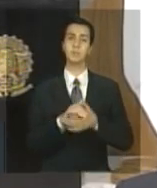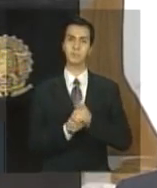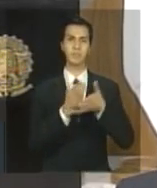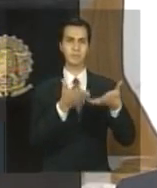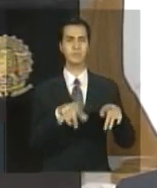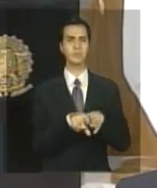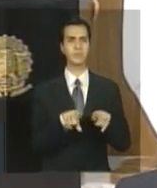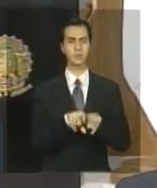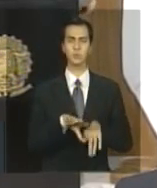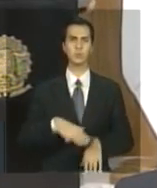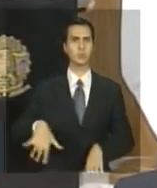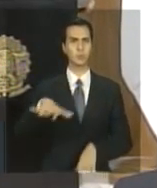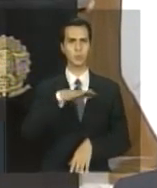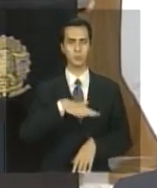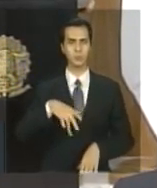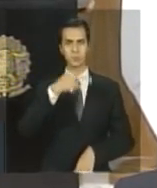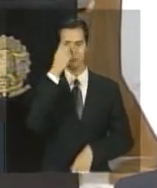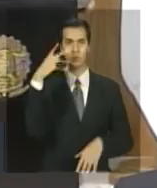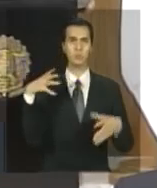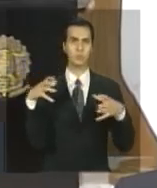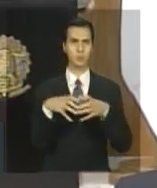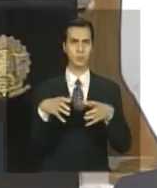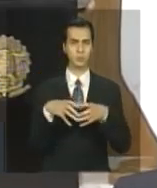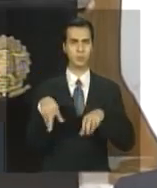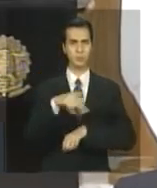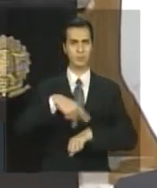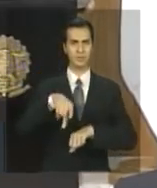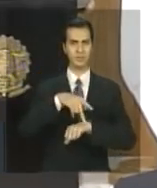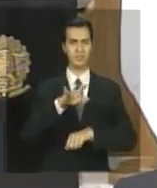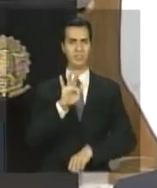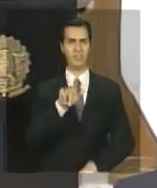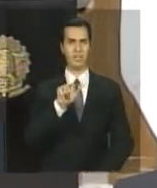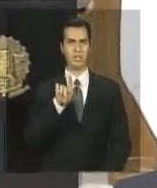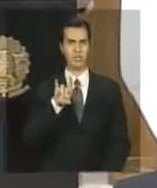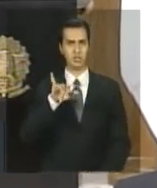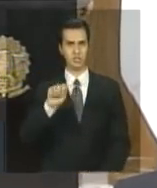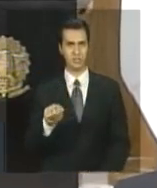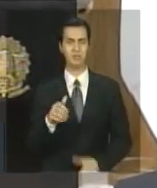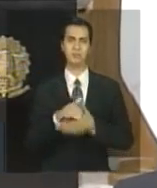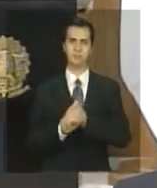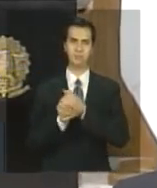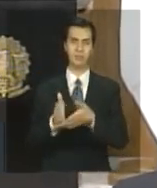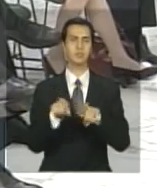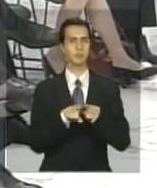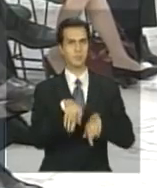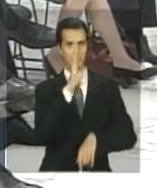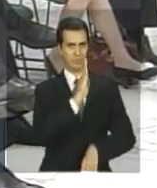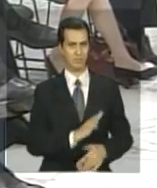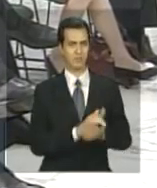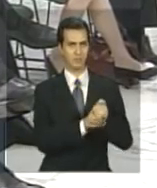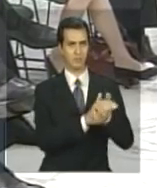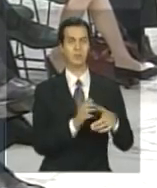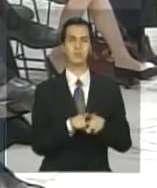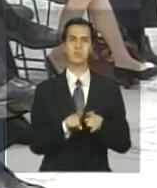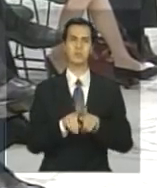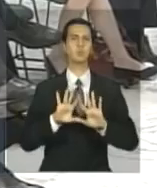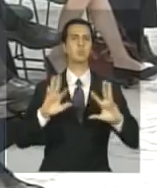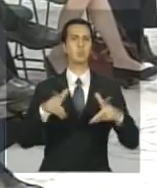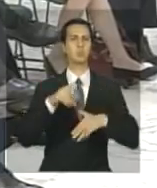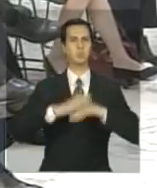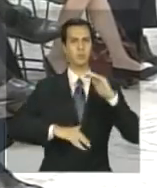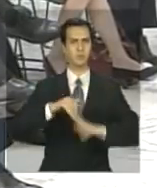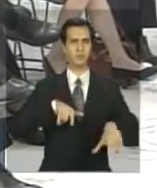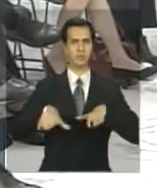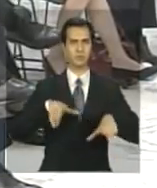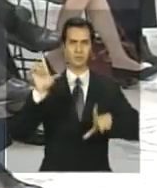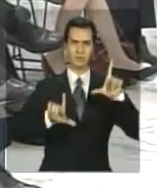senhores integrantes das delegações da Finlândia e do Brasil. Senhoras e senhores jornalistas, fotógrafos e